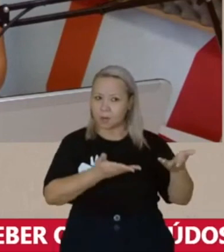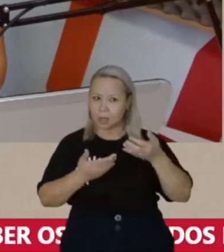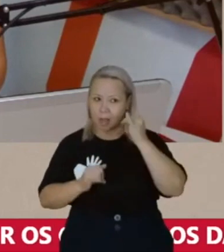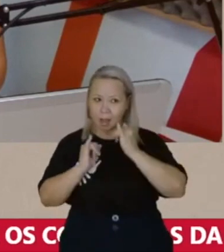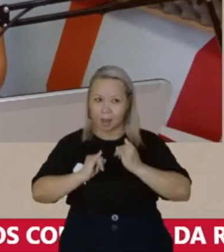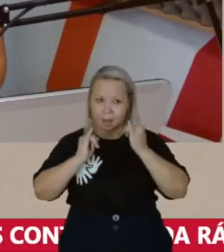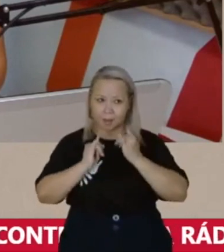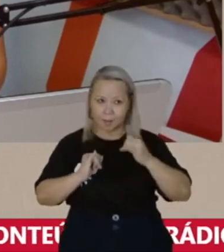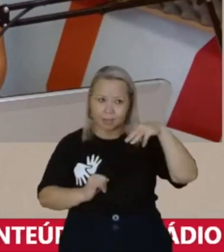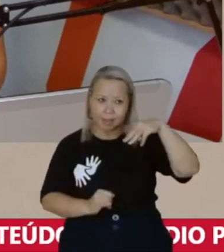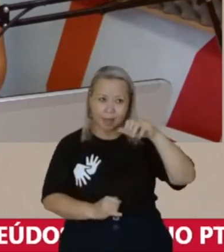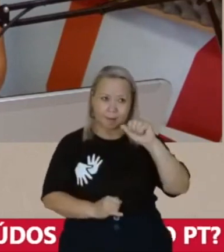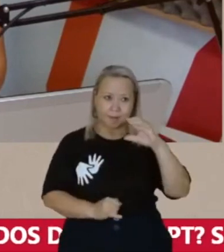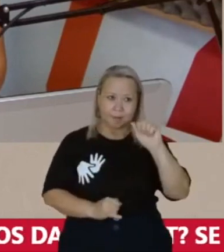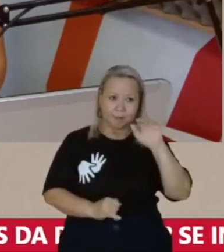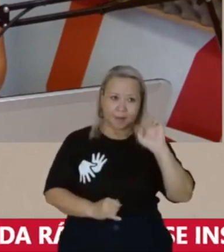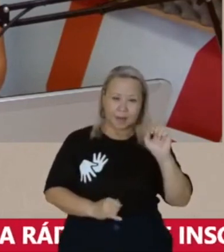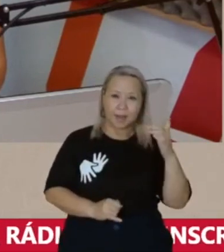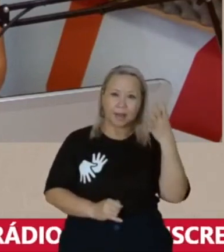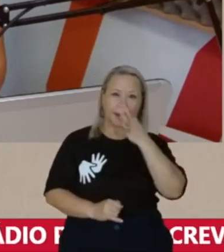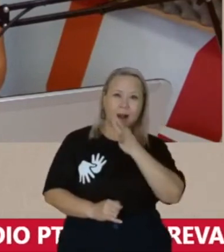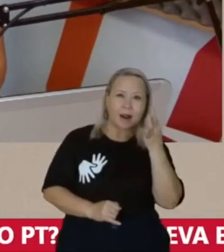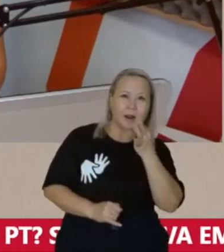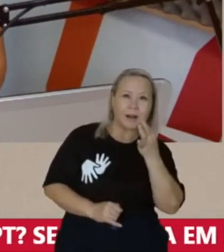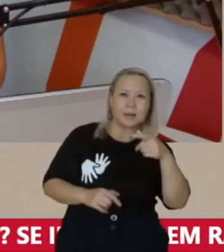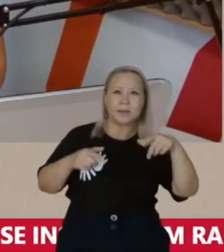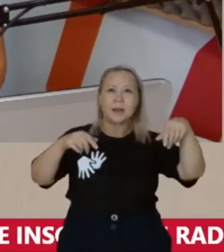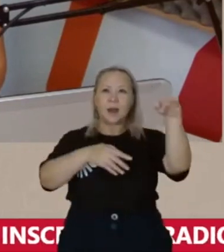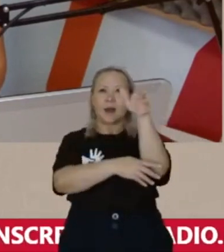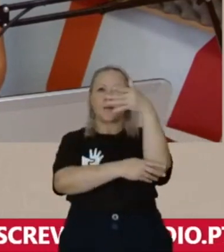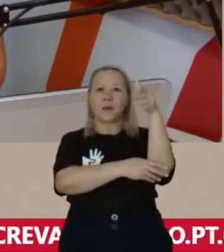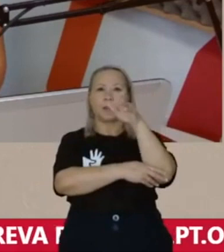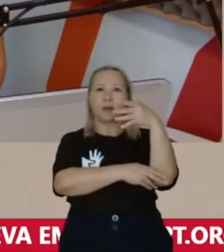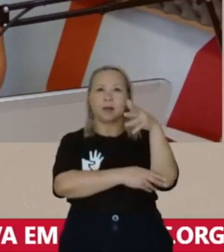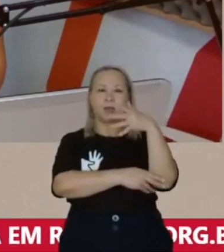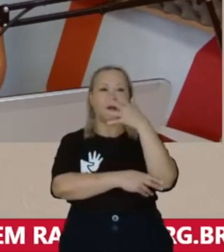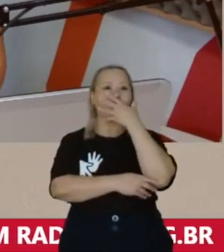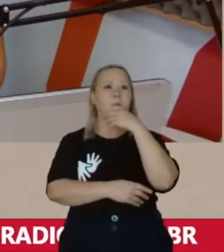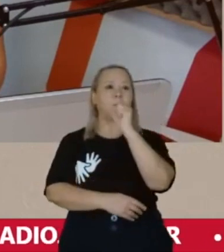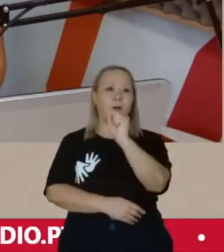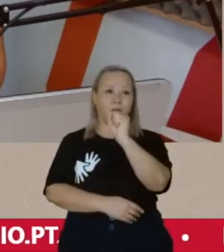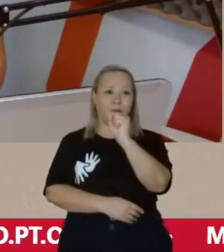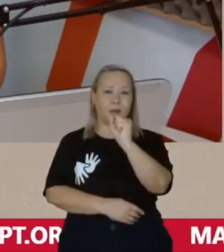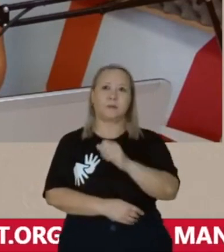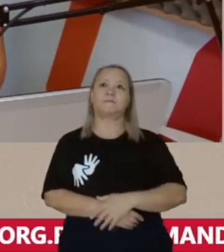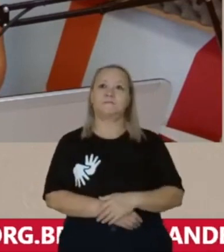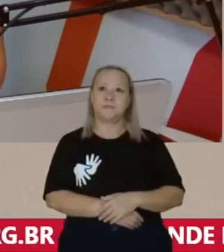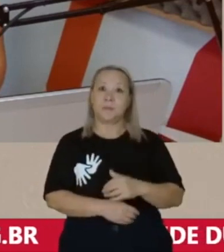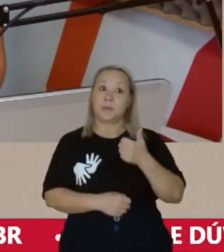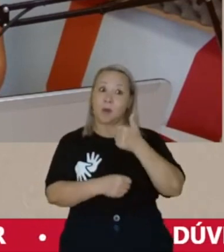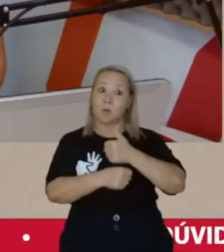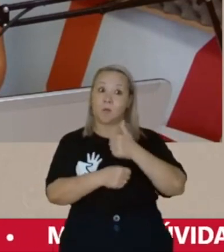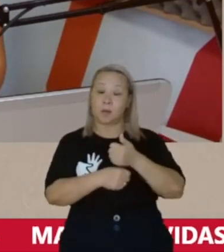da Macaé está simplesmente uma linda bandeira de Paulo Freire, nosso patrono da educação brasileira.